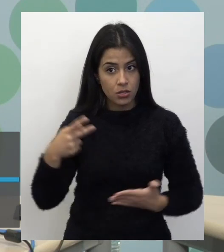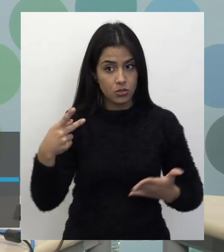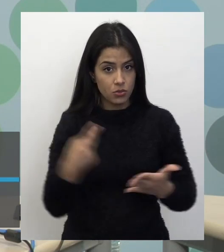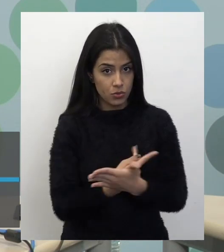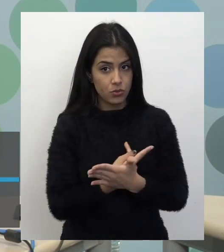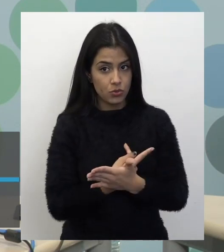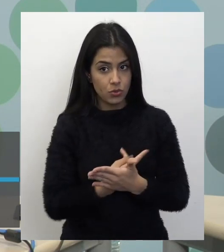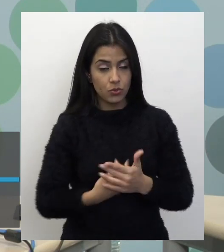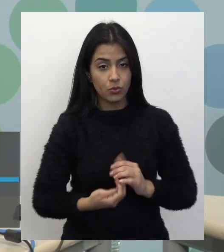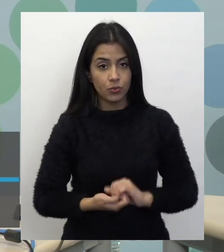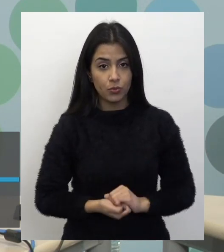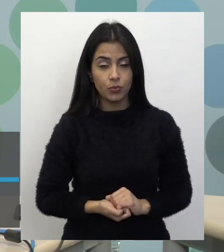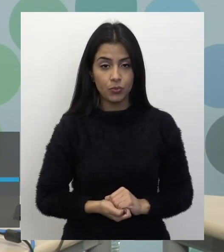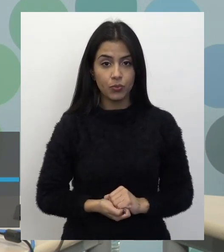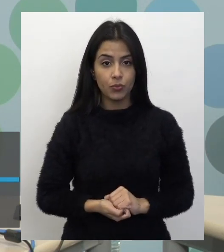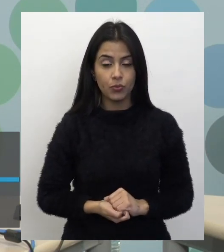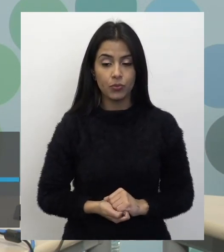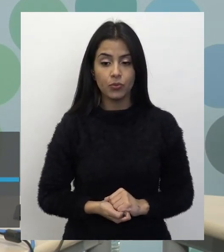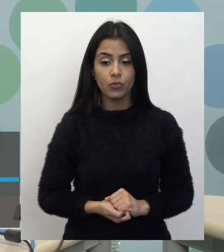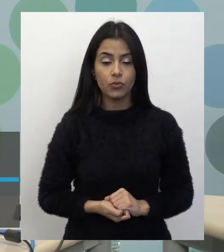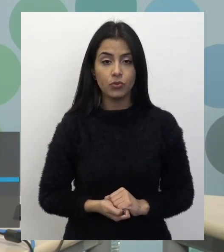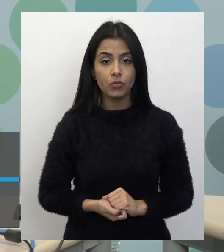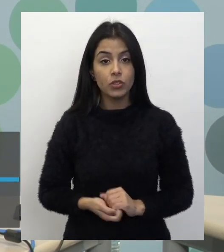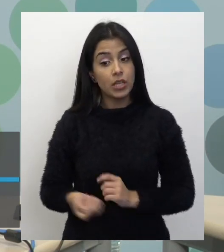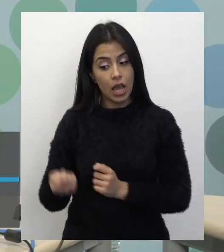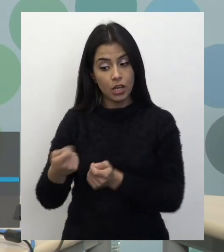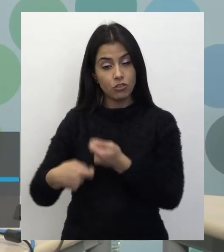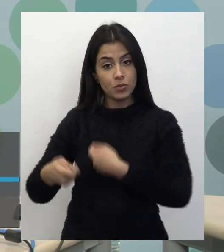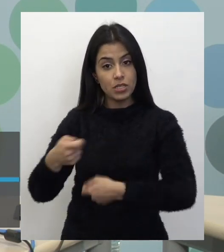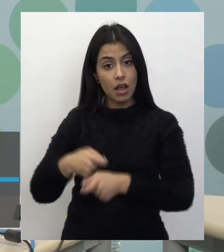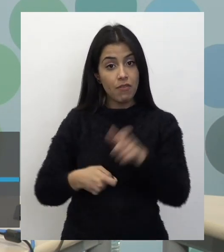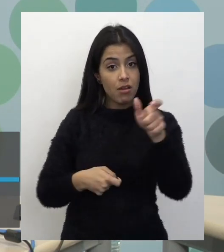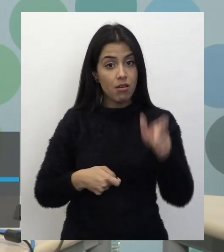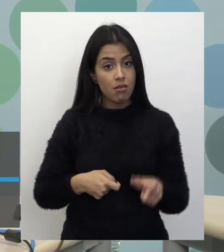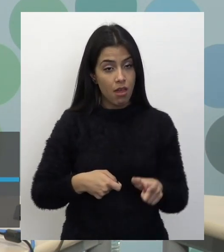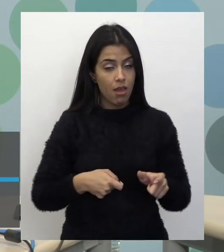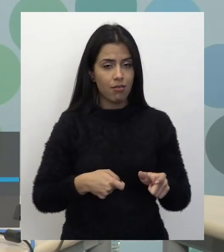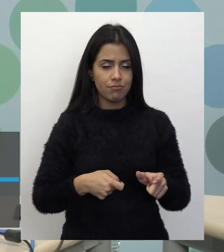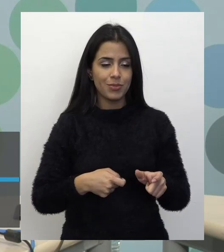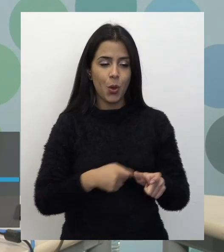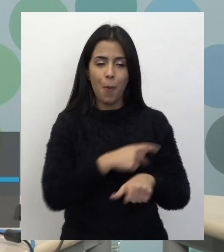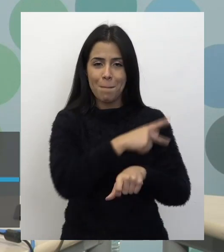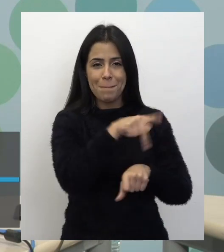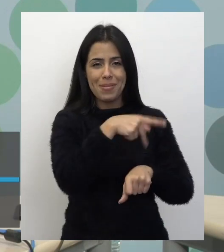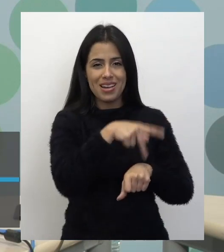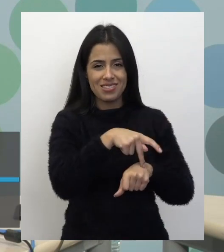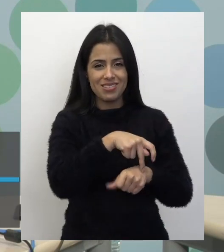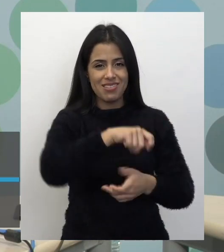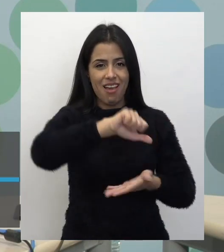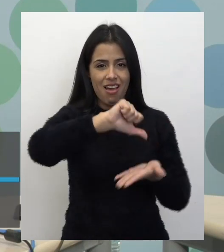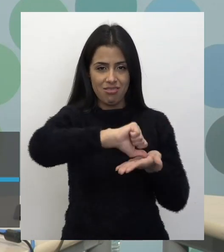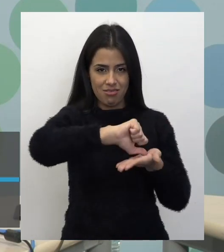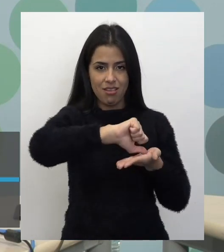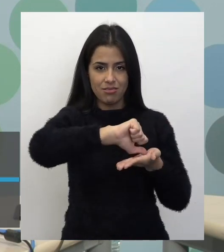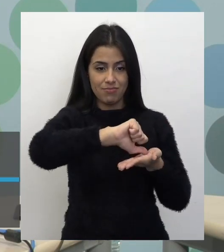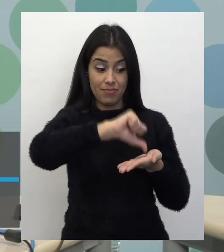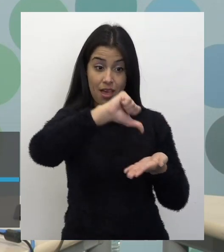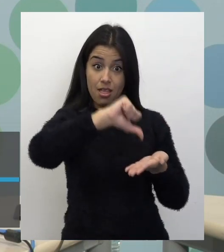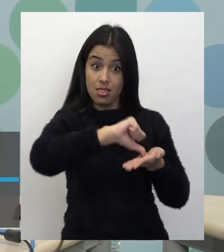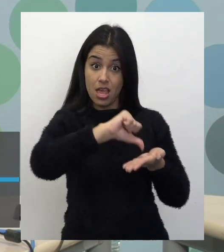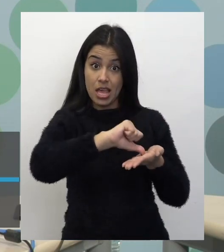claro, todos esses recursos administrados por Atenas. É Atenas que recolhe, tá?